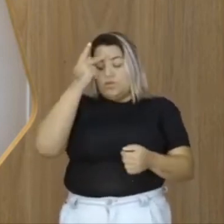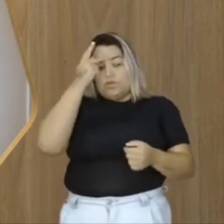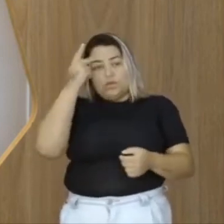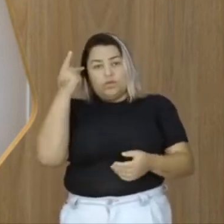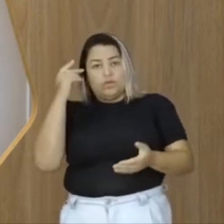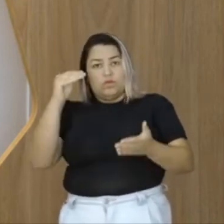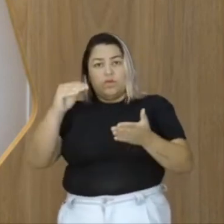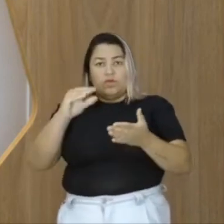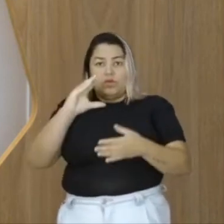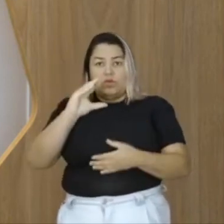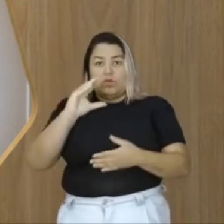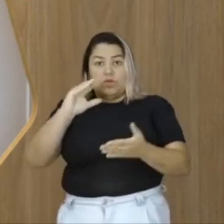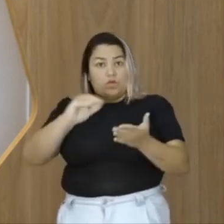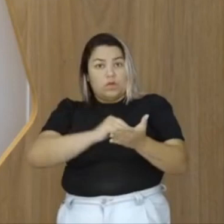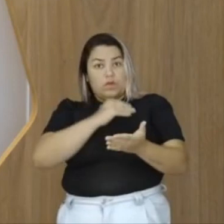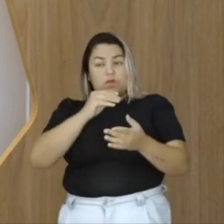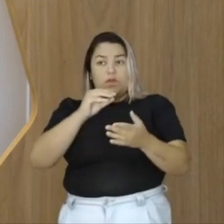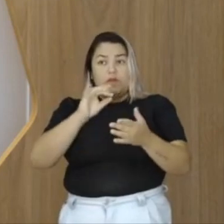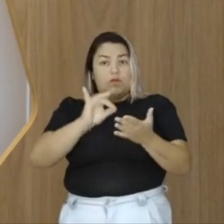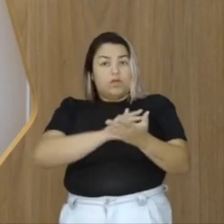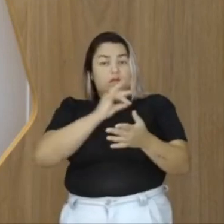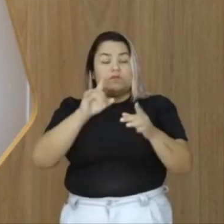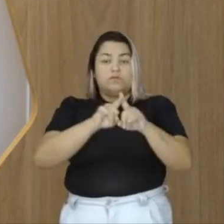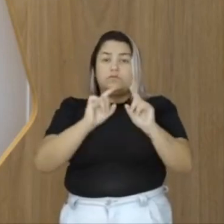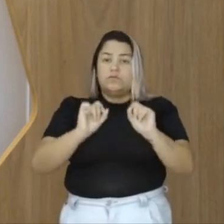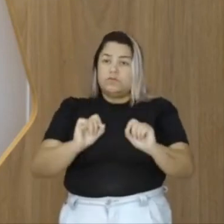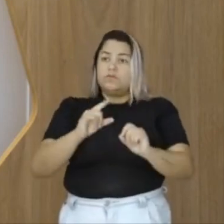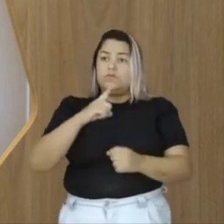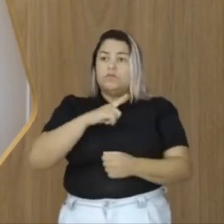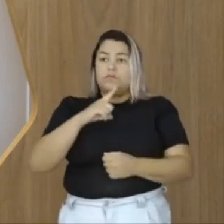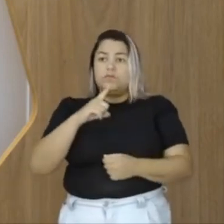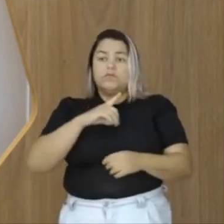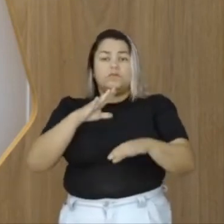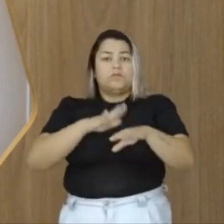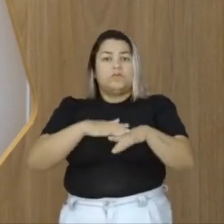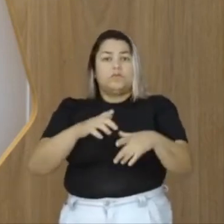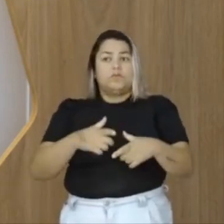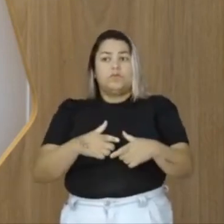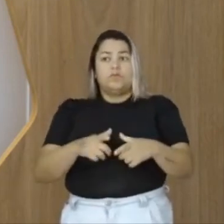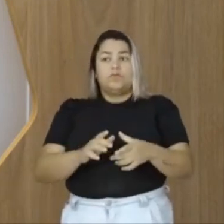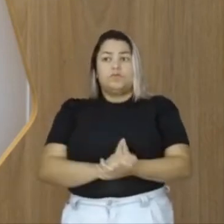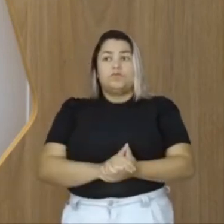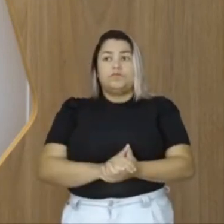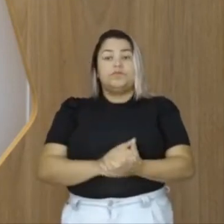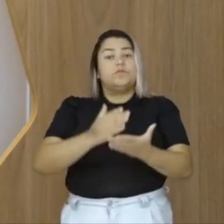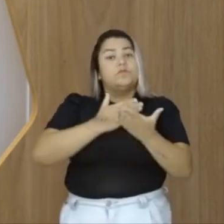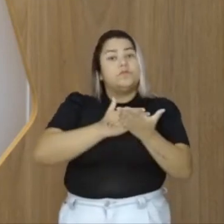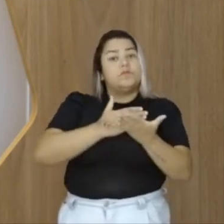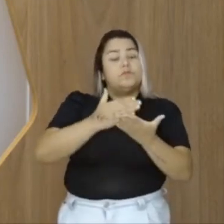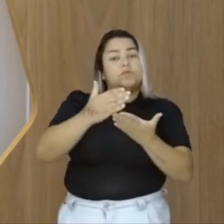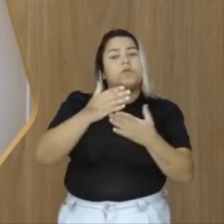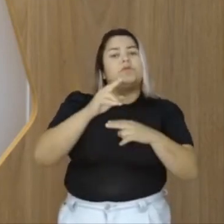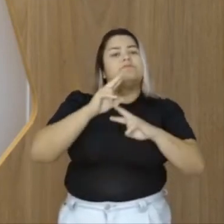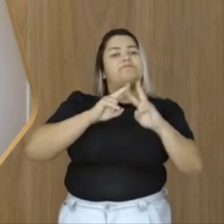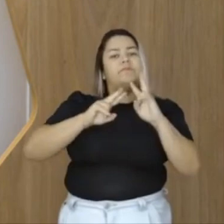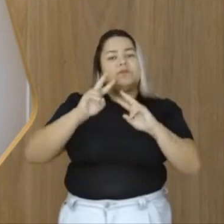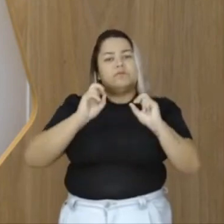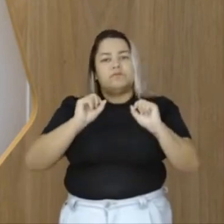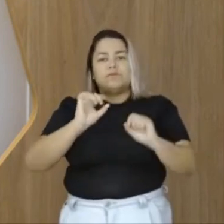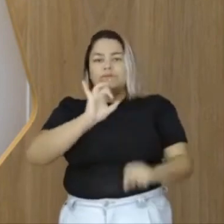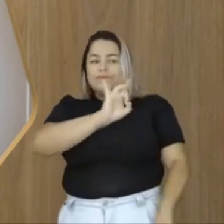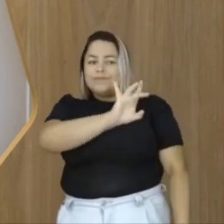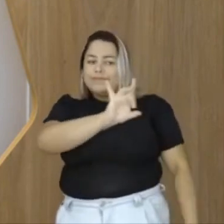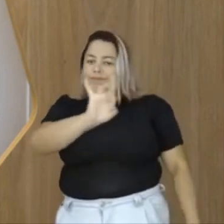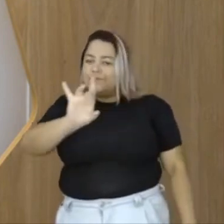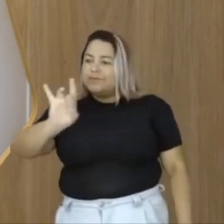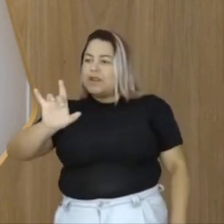como uma família de 10 pessoas que recebiam a mesma coisa. O programa está muito mais equânime, sabe? Ele começa a olhar para cada